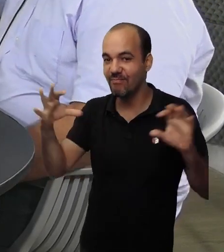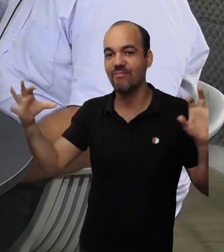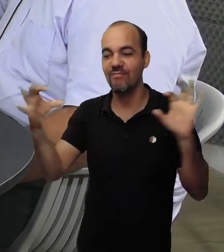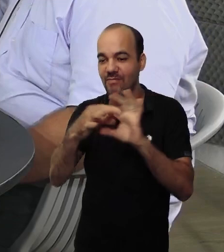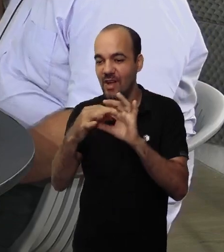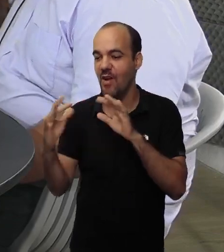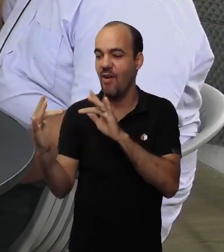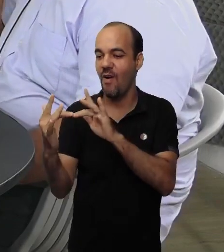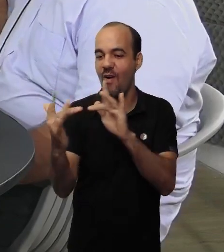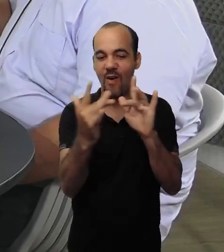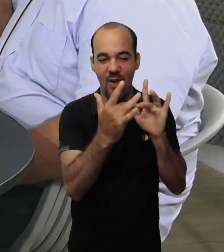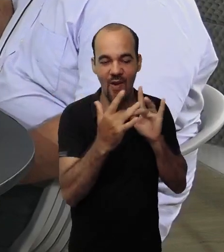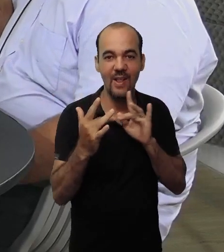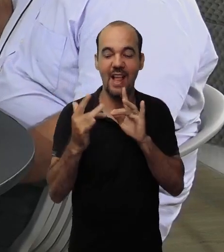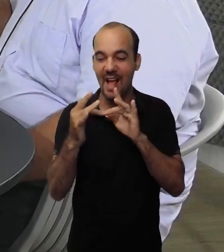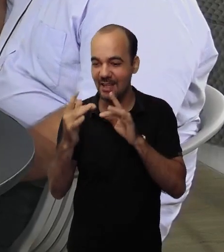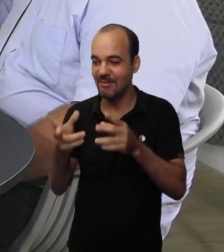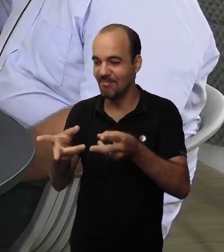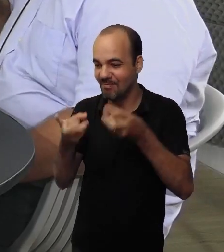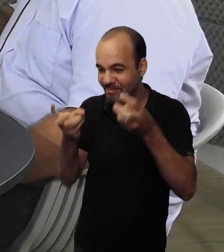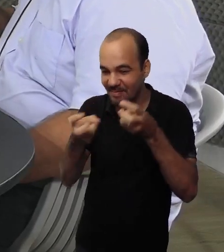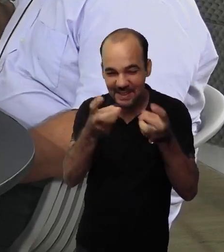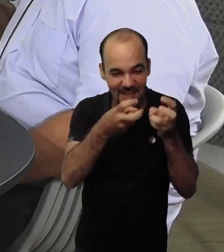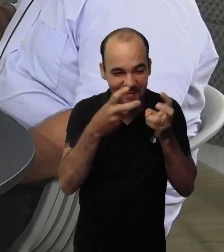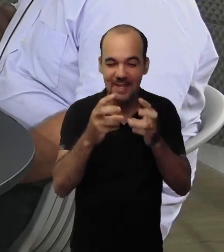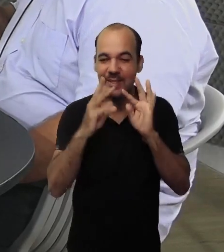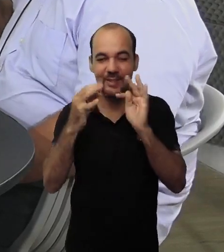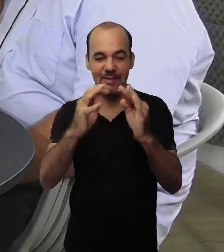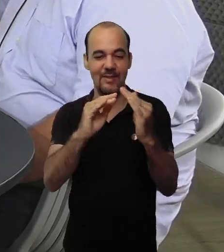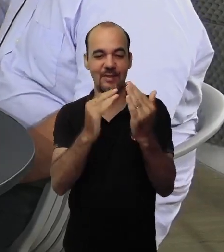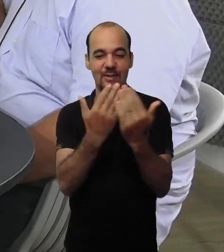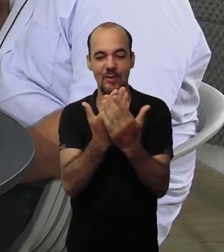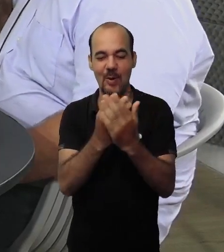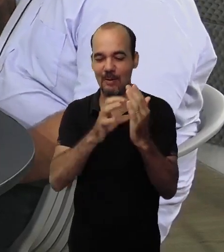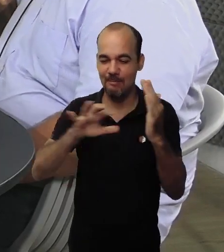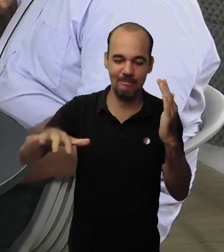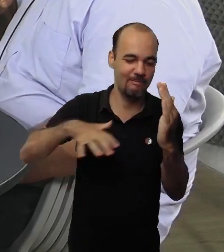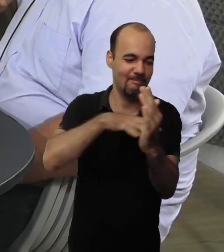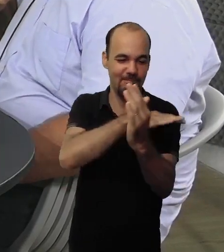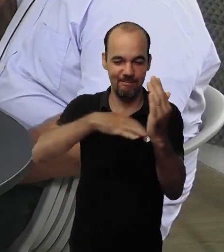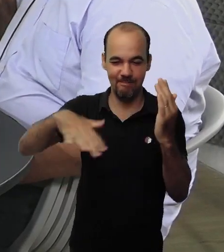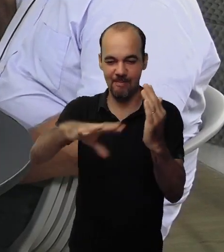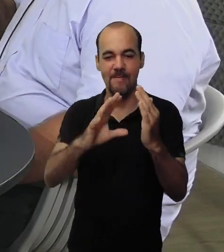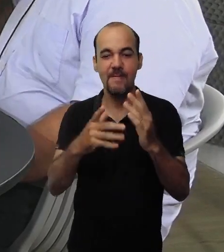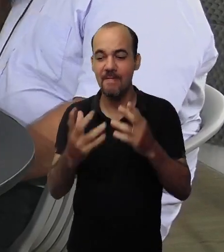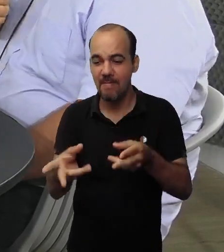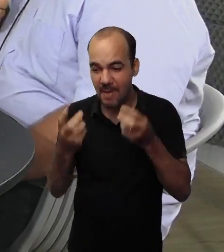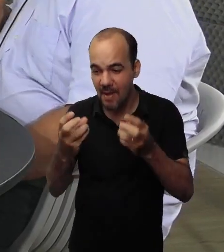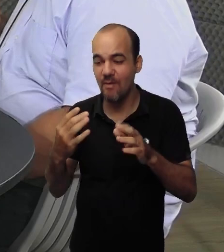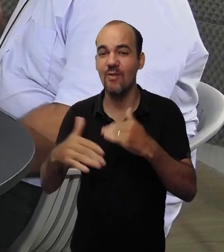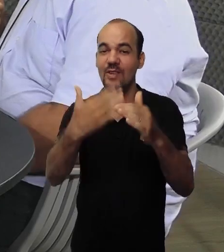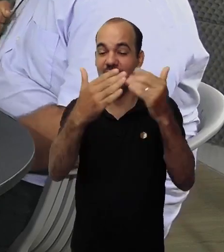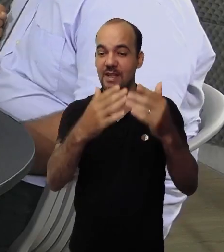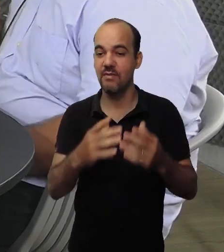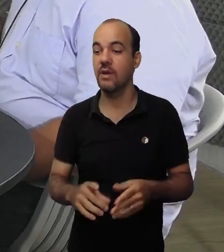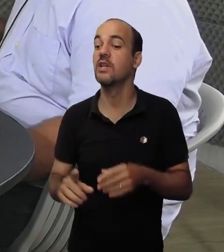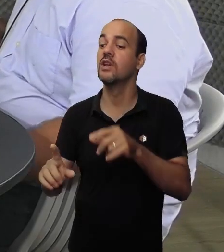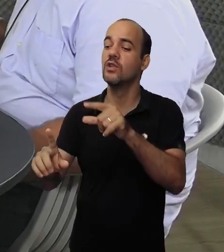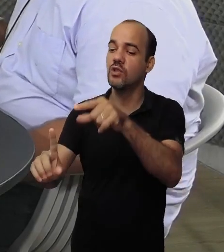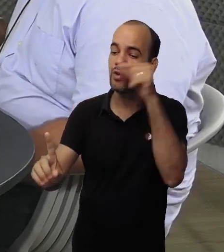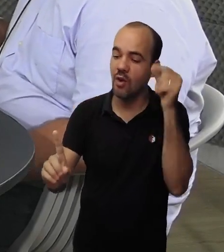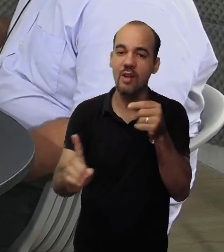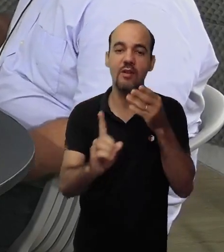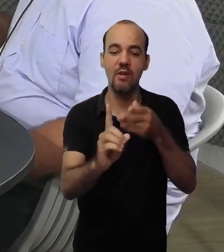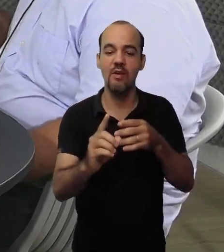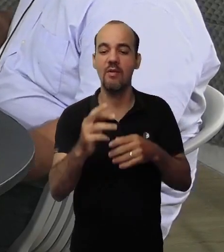ele não se percebe, mas a gente percebe ele. E foi assim que a gente achou a professora Luciana, foi assim que a gente achou o professor Rafael, foi assim que a gente